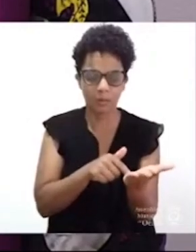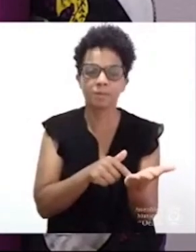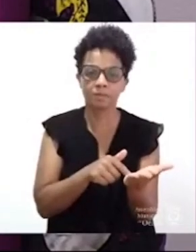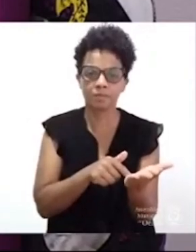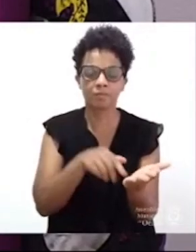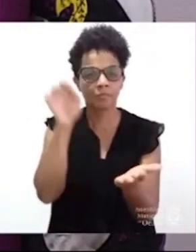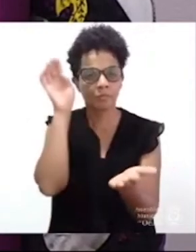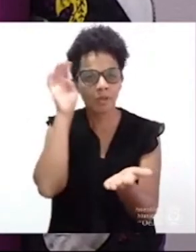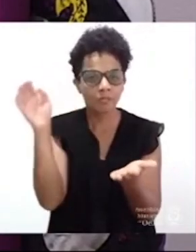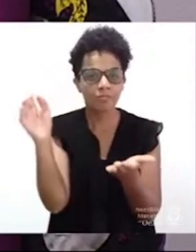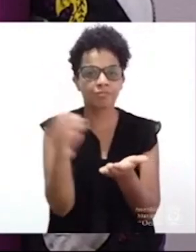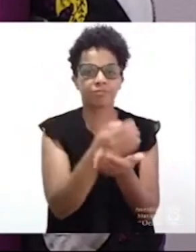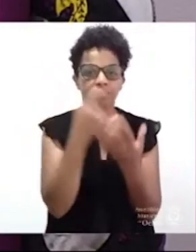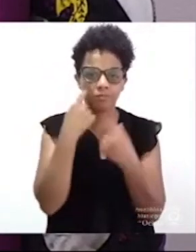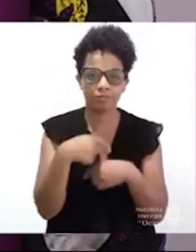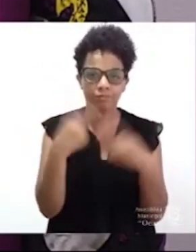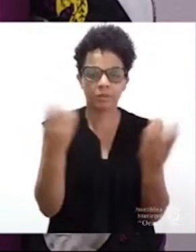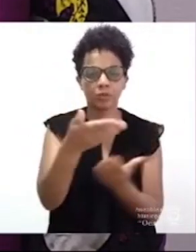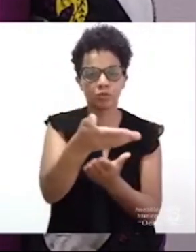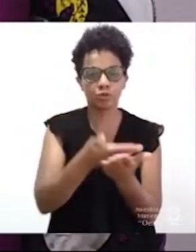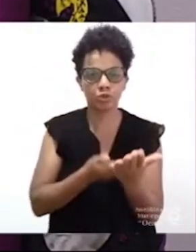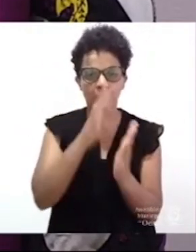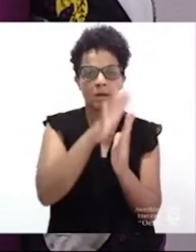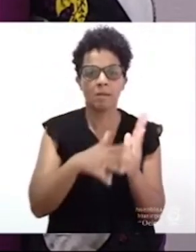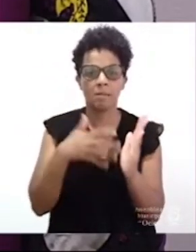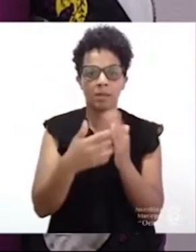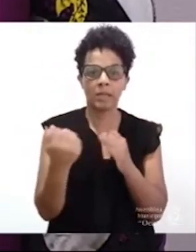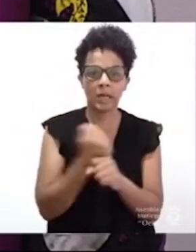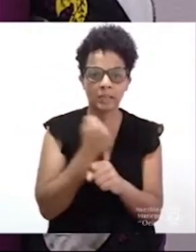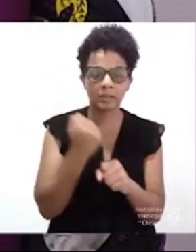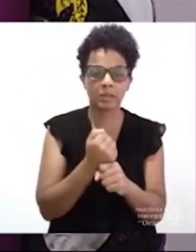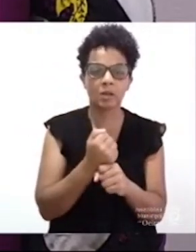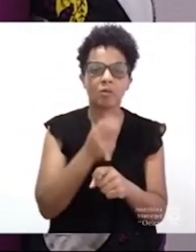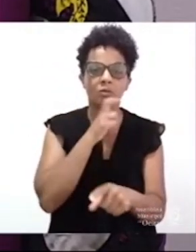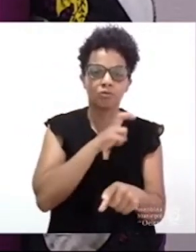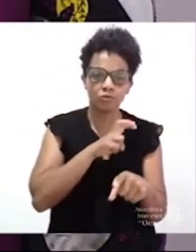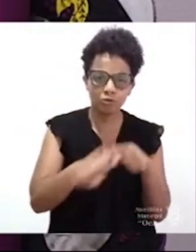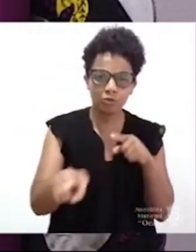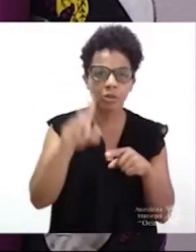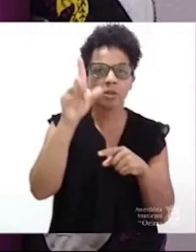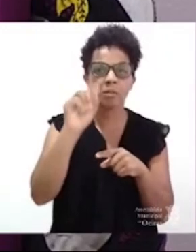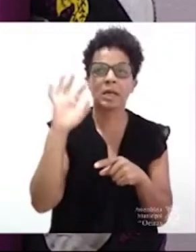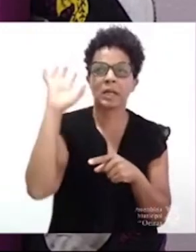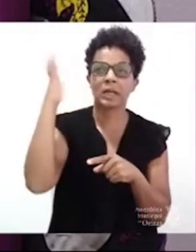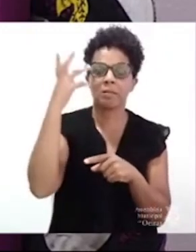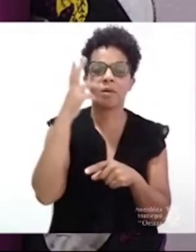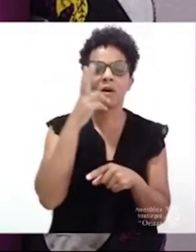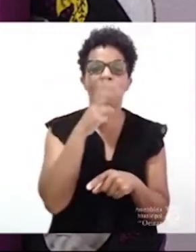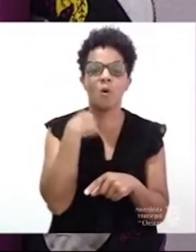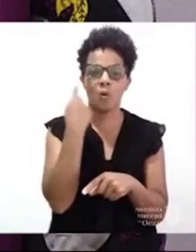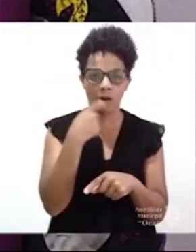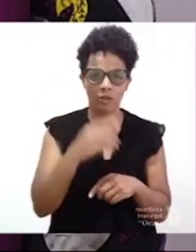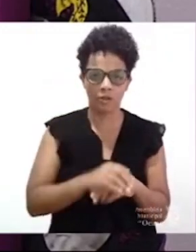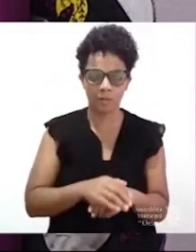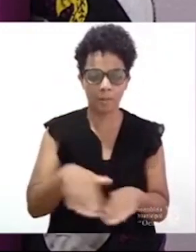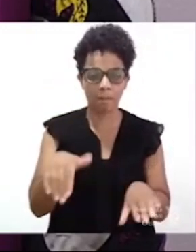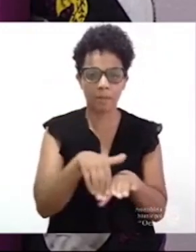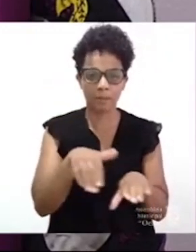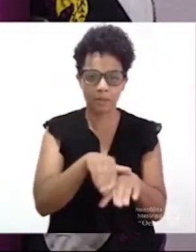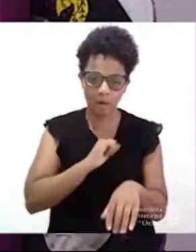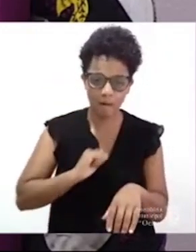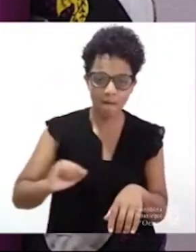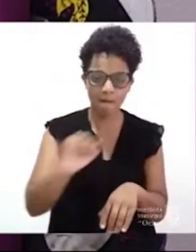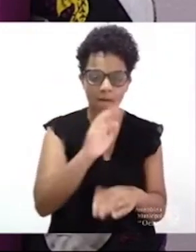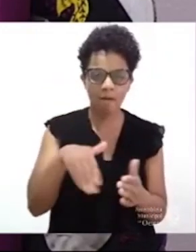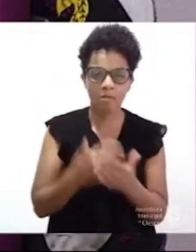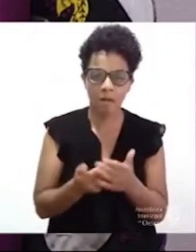pública, o documento Plano de Ação Energia e Clima de Oeiras. Foi a nossa participação no Executivo que potenciou